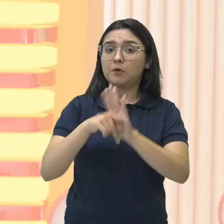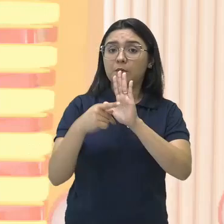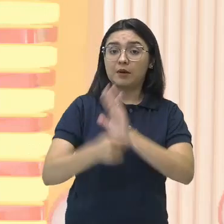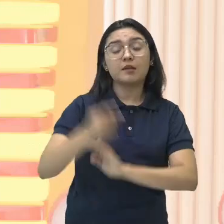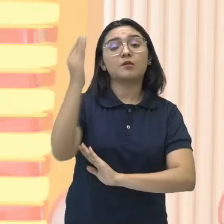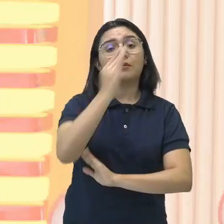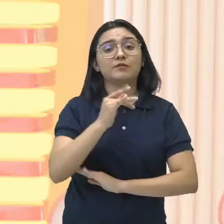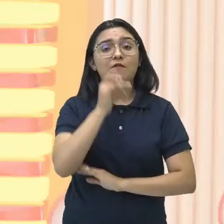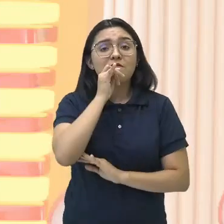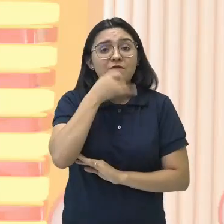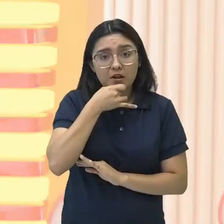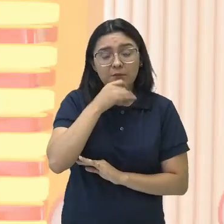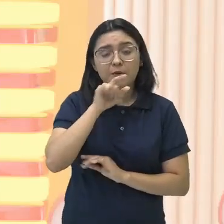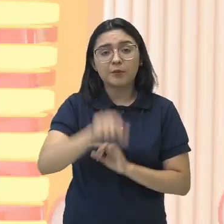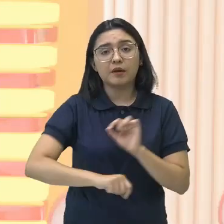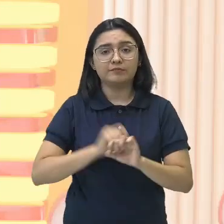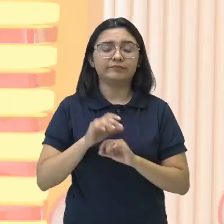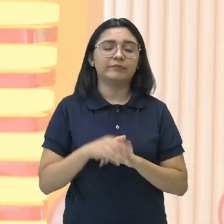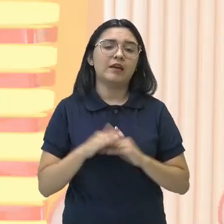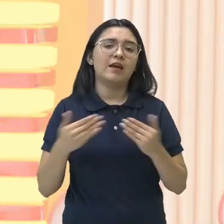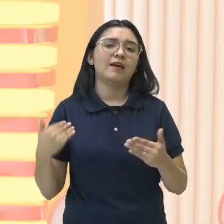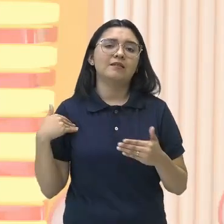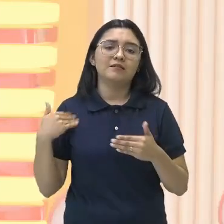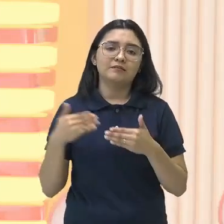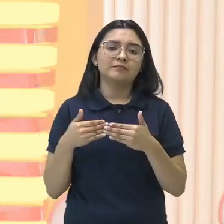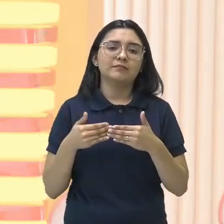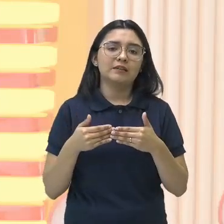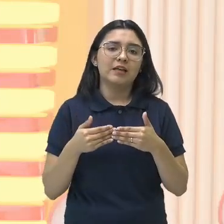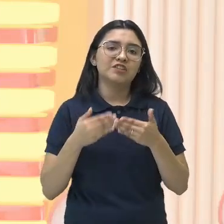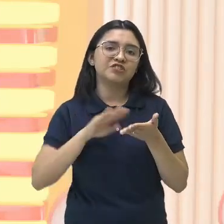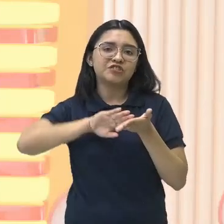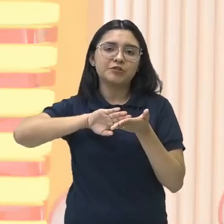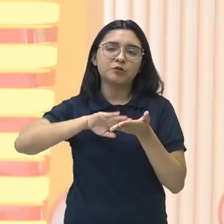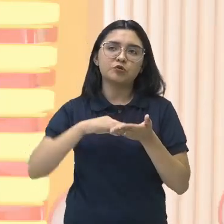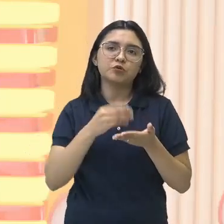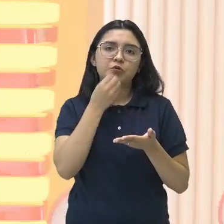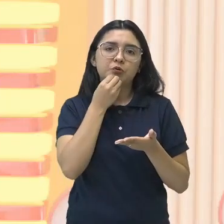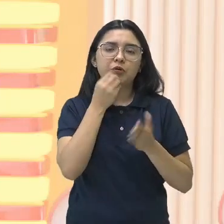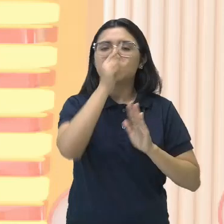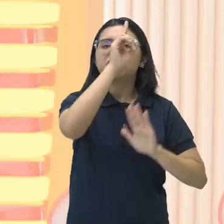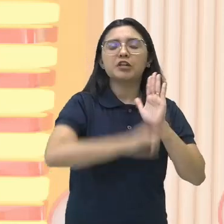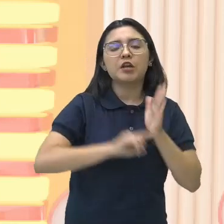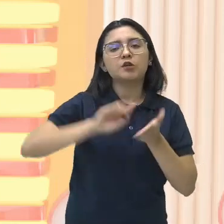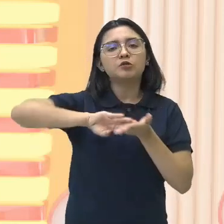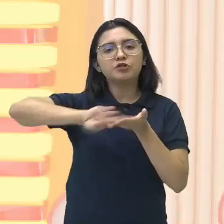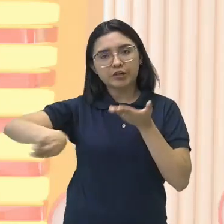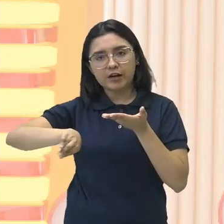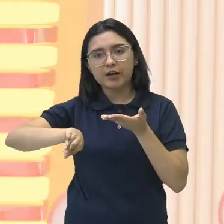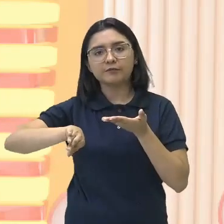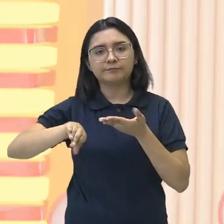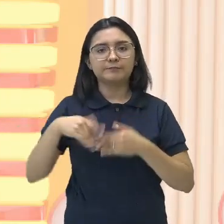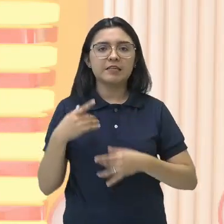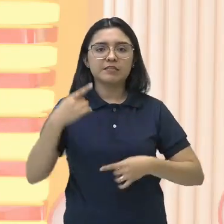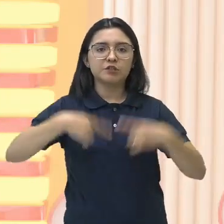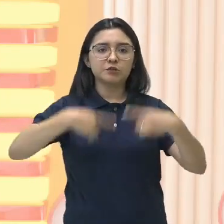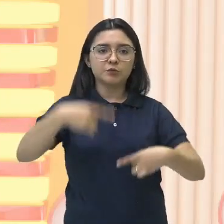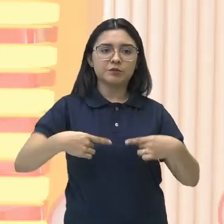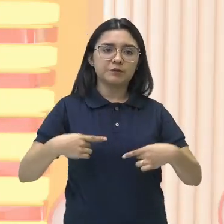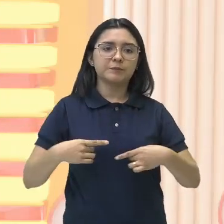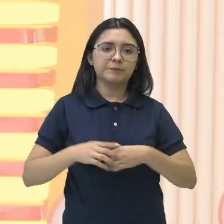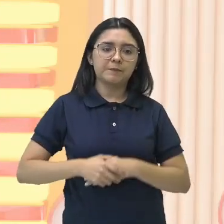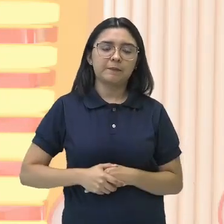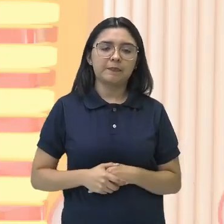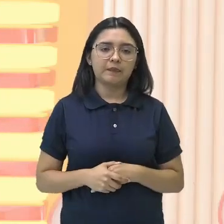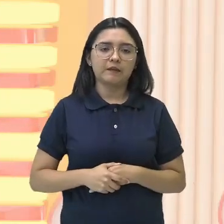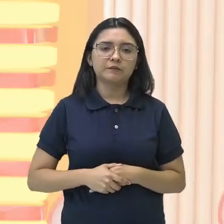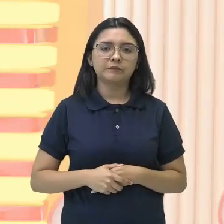que, infelizmente, a tendência é tirar benefícios, né, do trabalhador, a não ser que esse tipo de discussão continue beneficiando